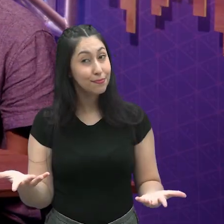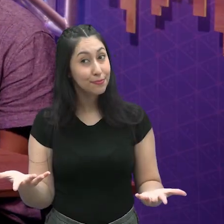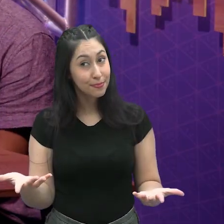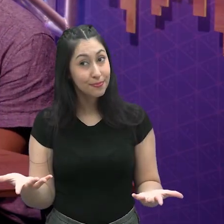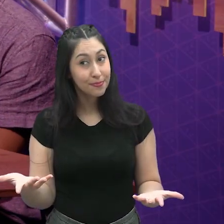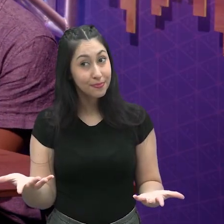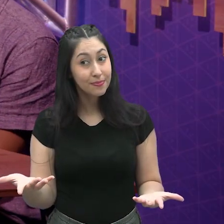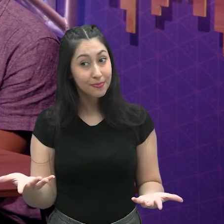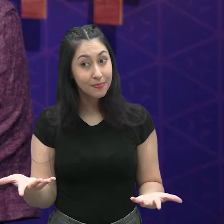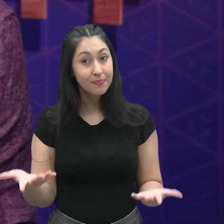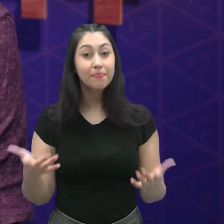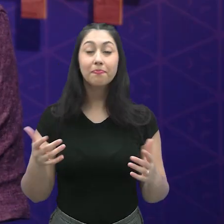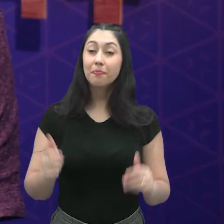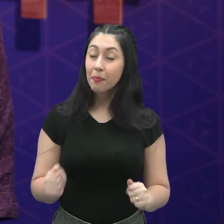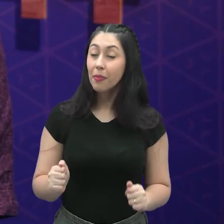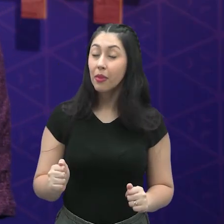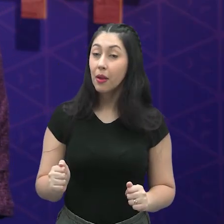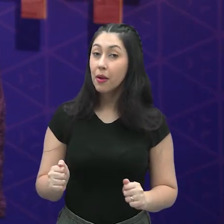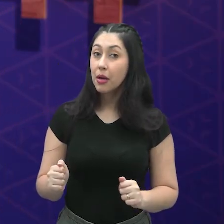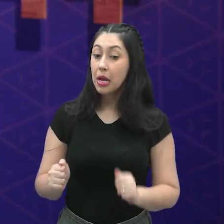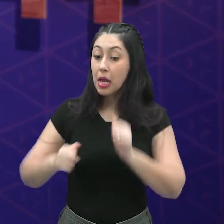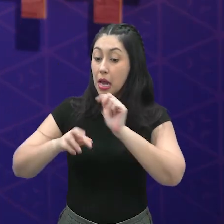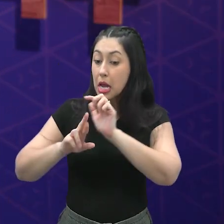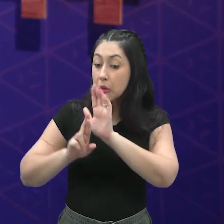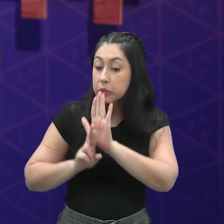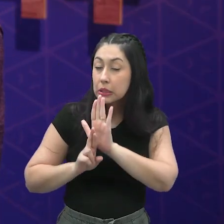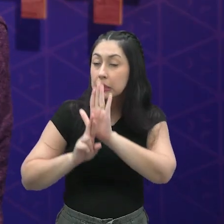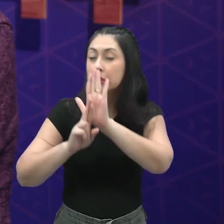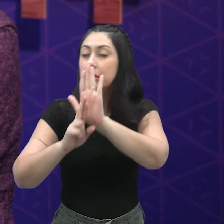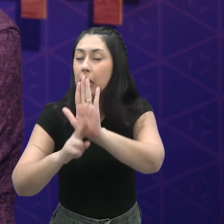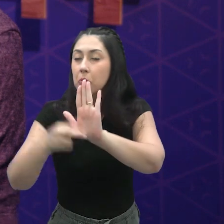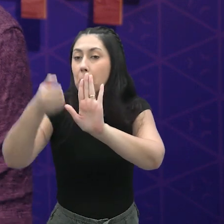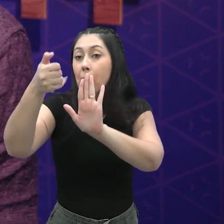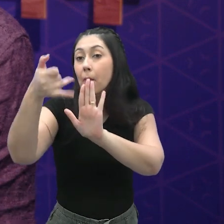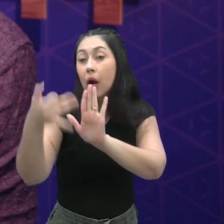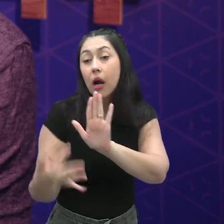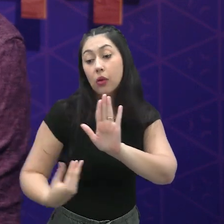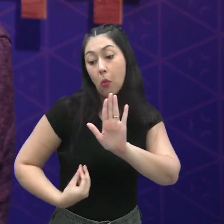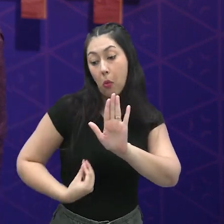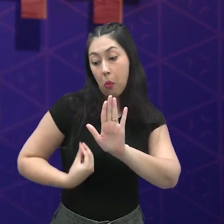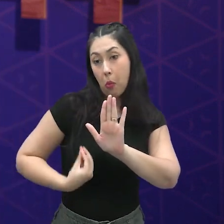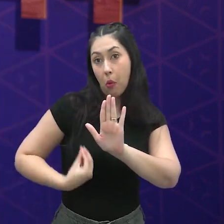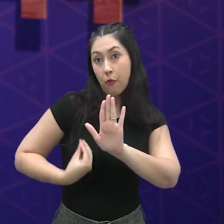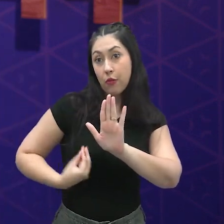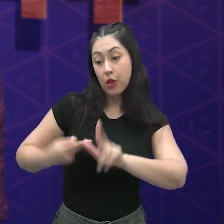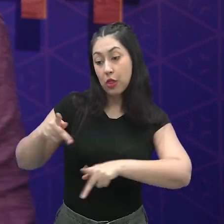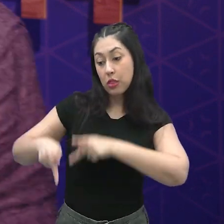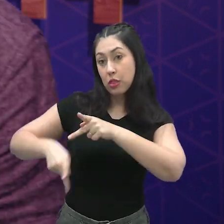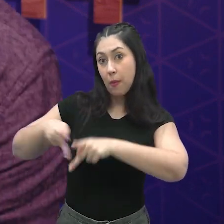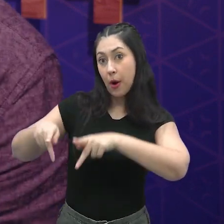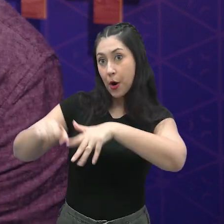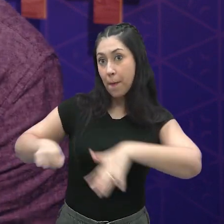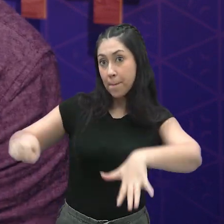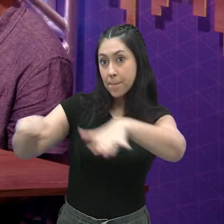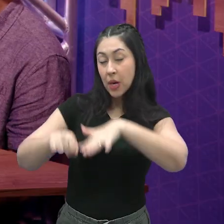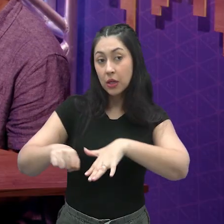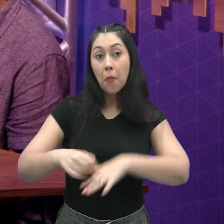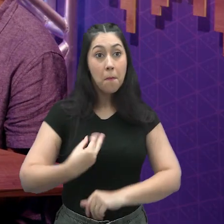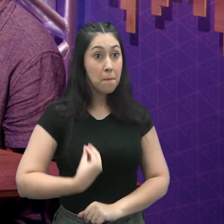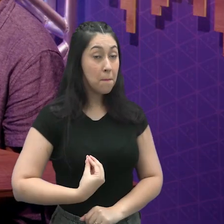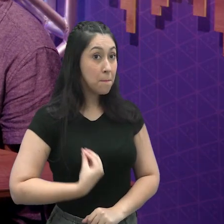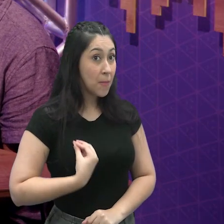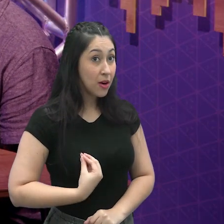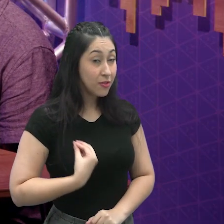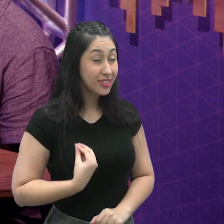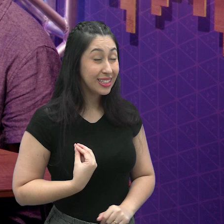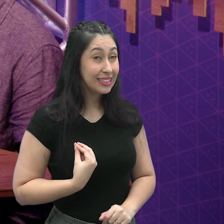assim, ele retratando no livro a realidade do povo sertanejo. Uma